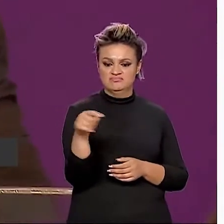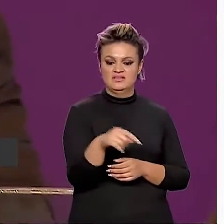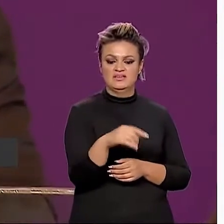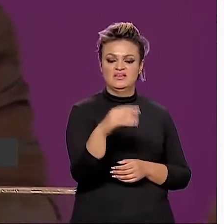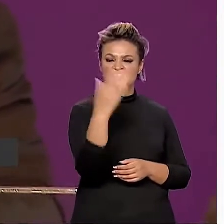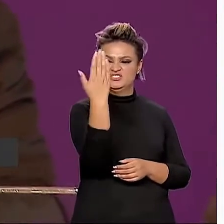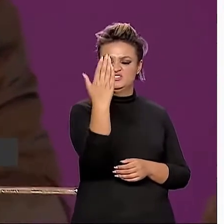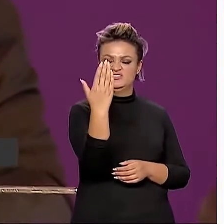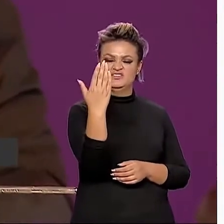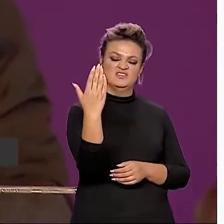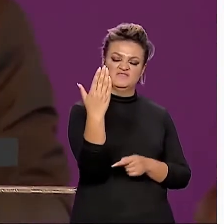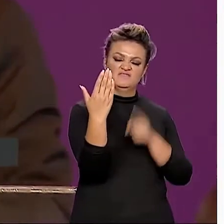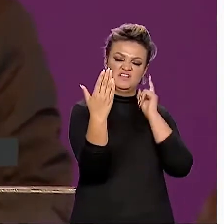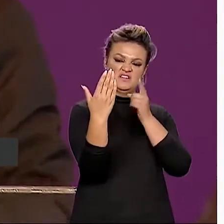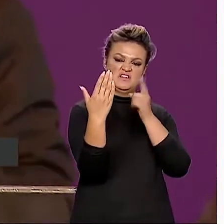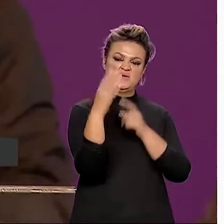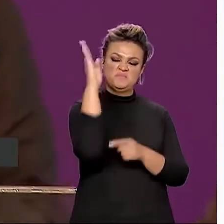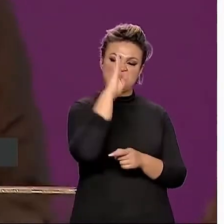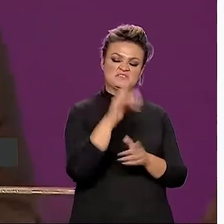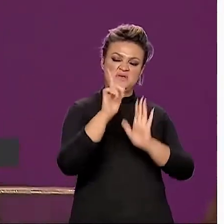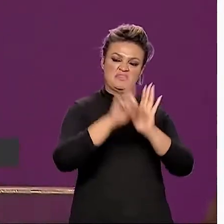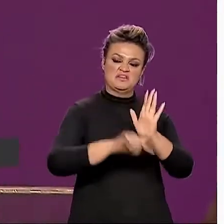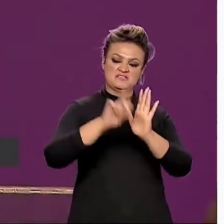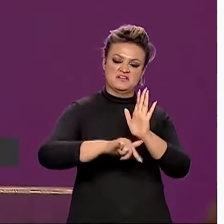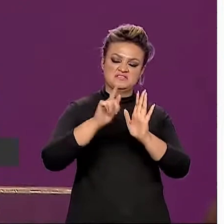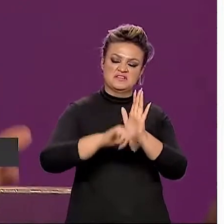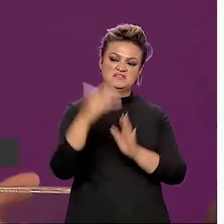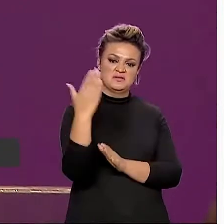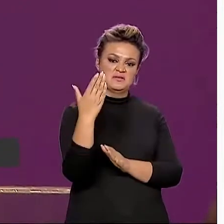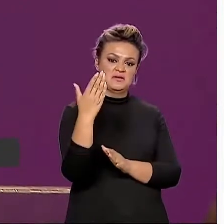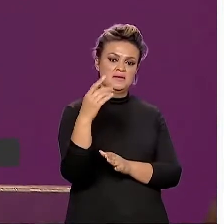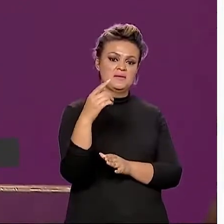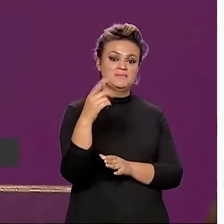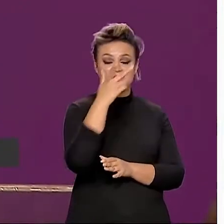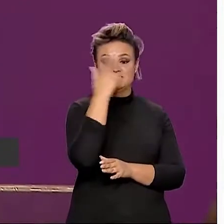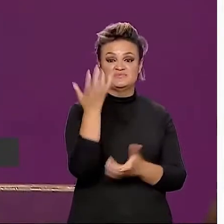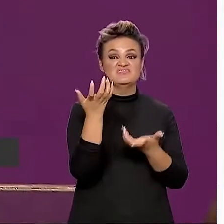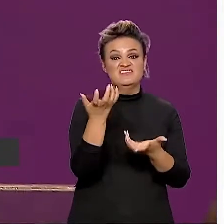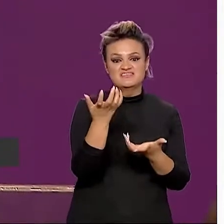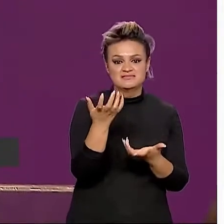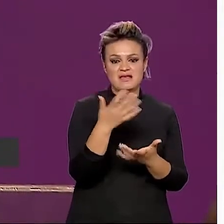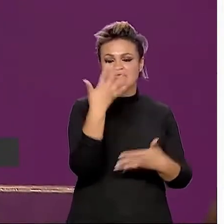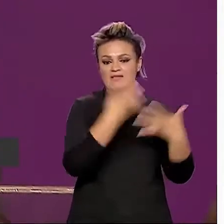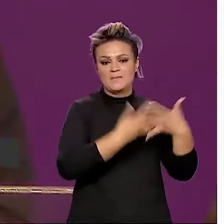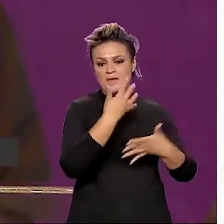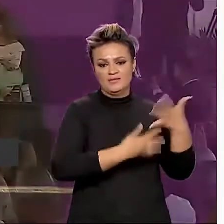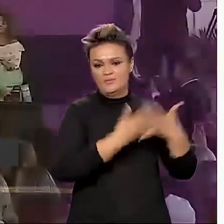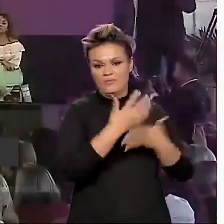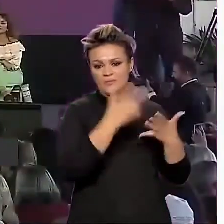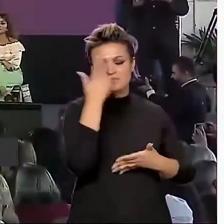xingando alguém e falar que o país é atrasado, para vocês saberem que alguém quis que o país fosse assim. Alguém